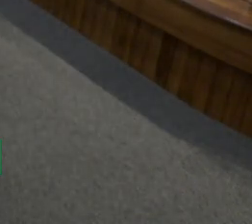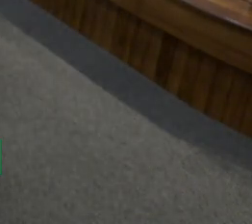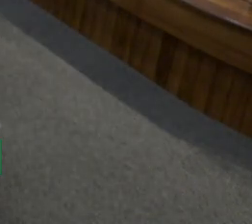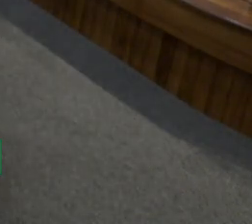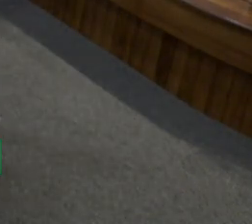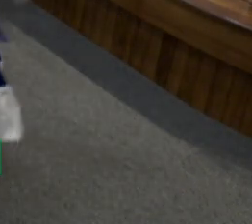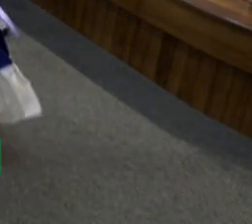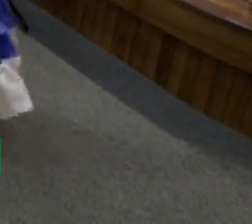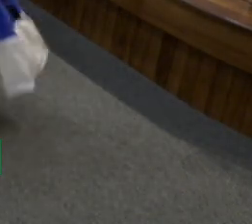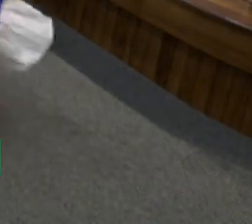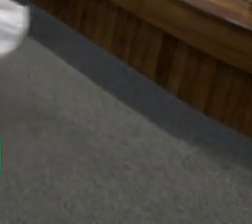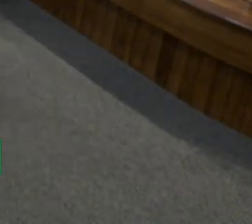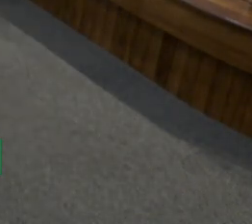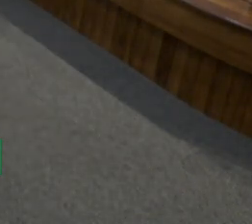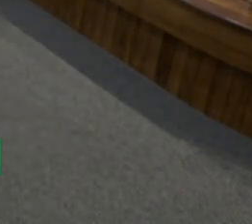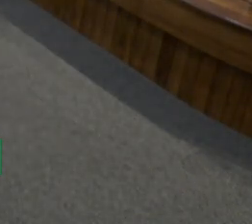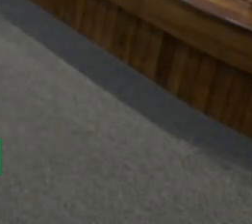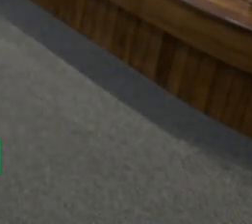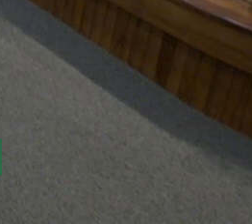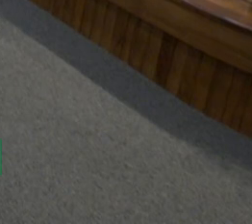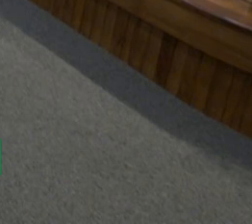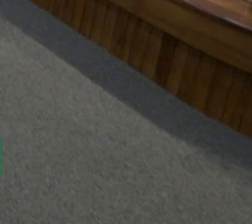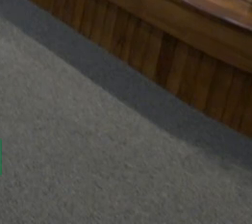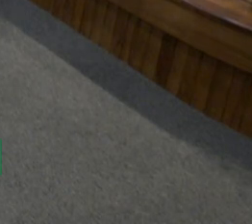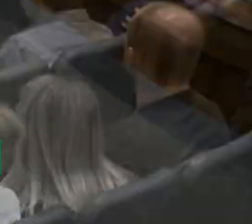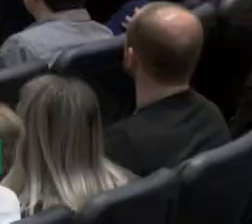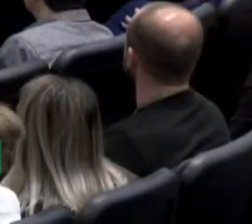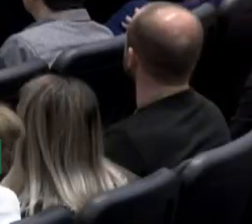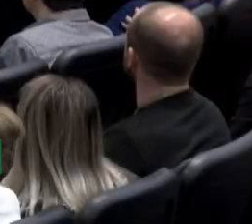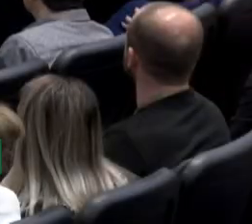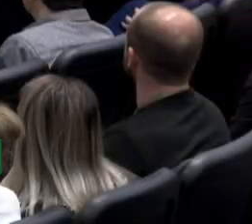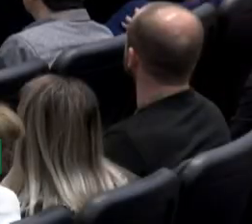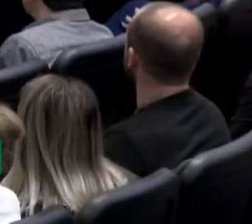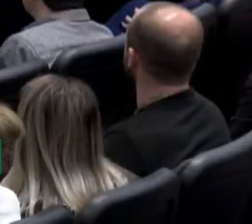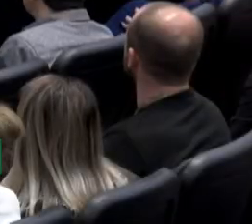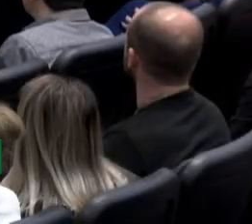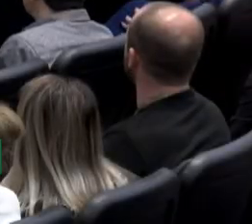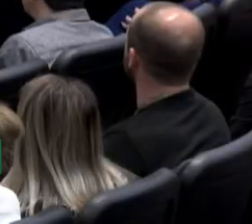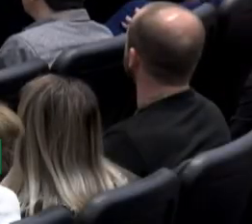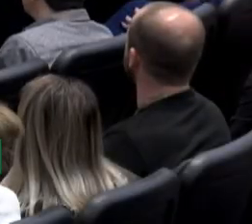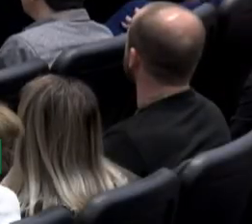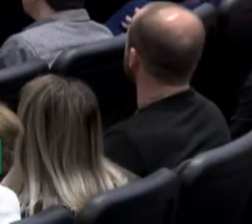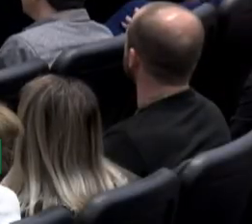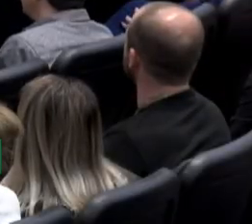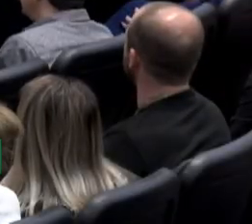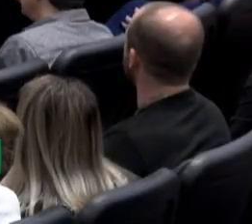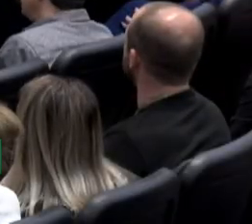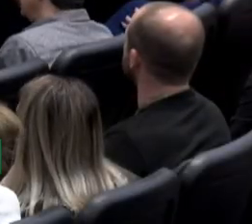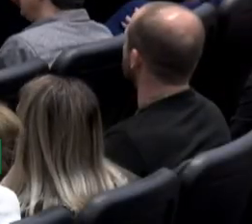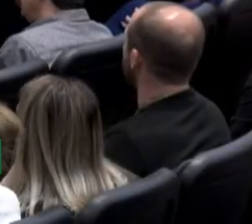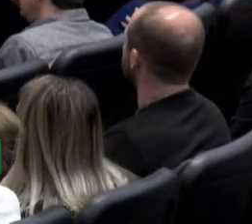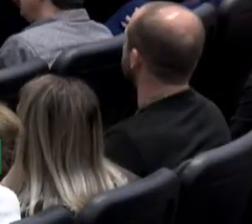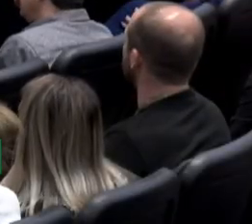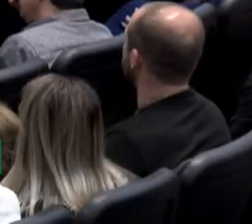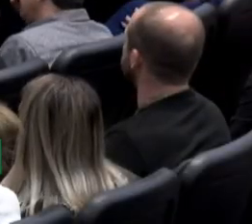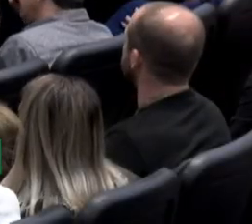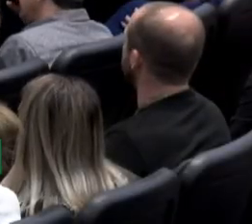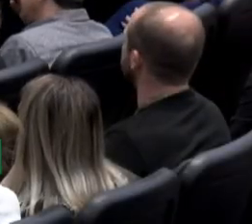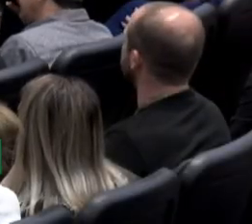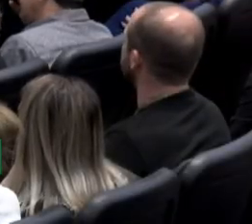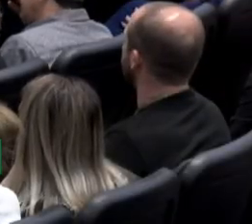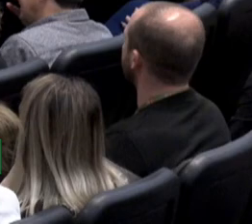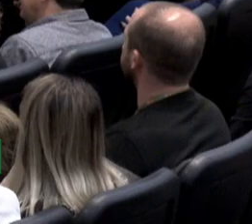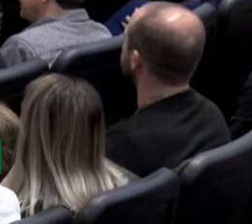água viva escapou. A maré vai, a maré vem. O que é que tá acontecendo? A